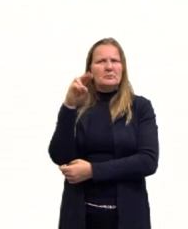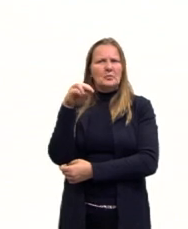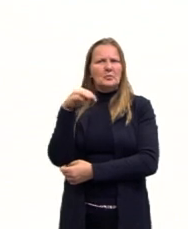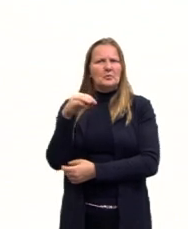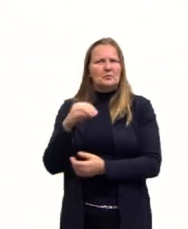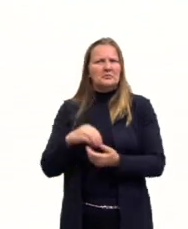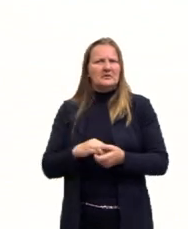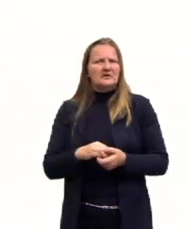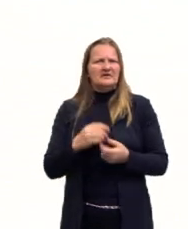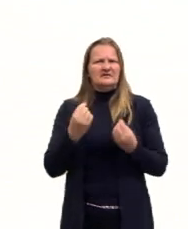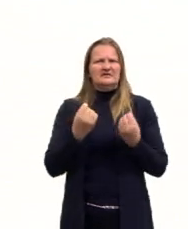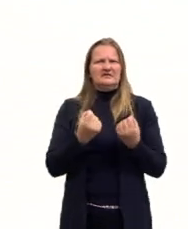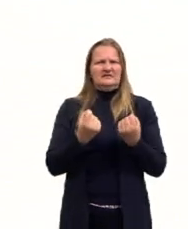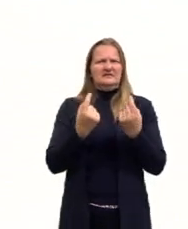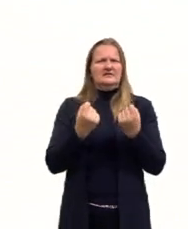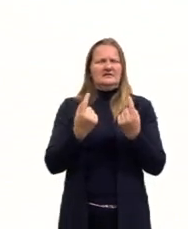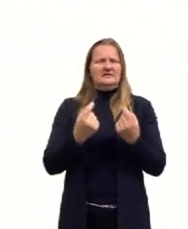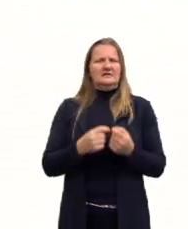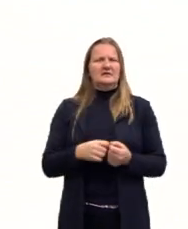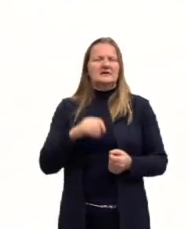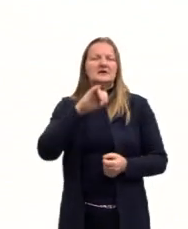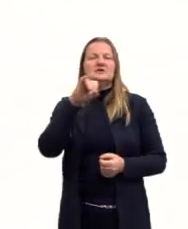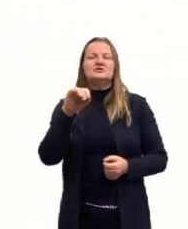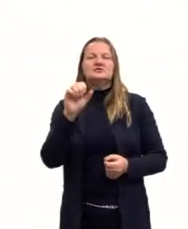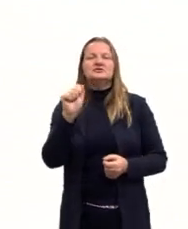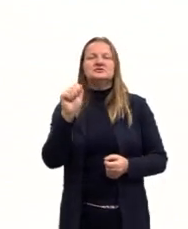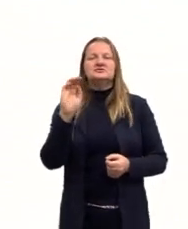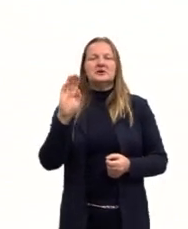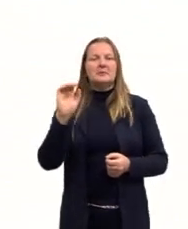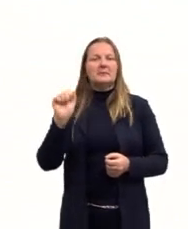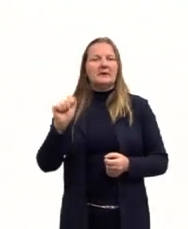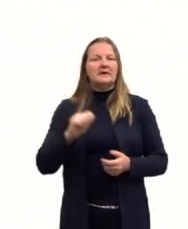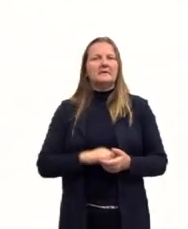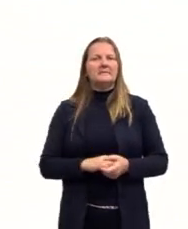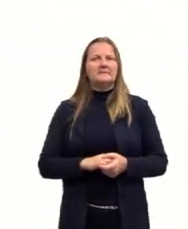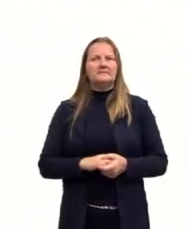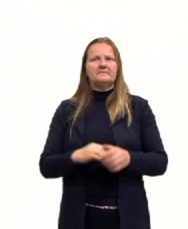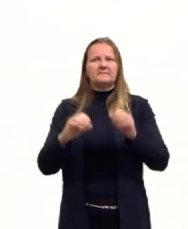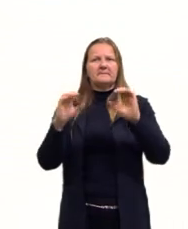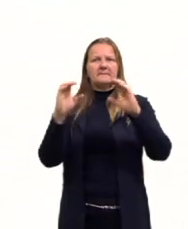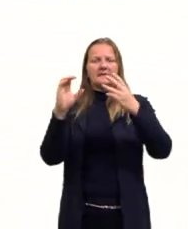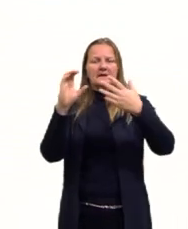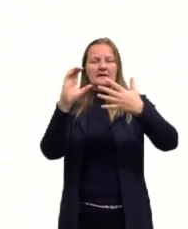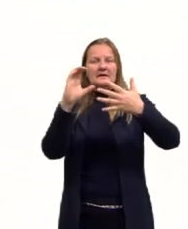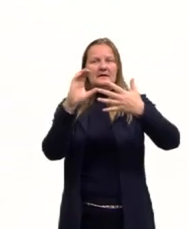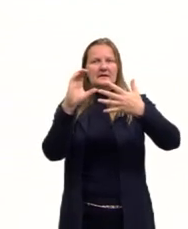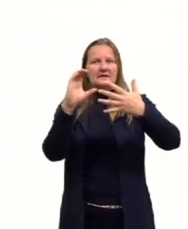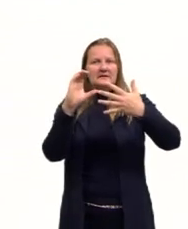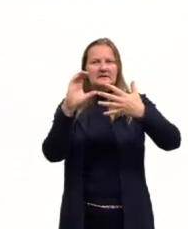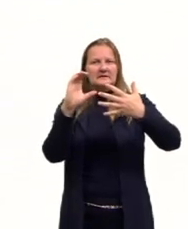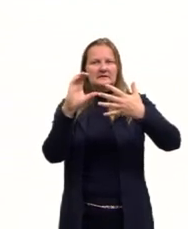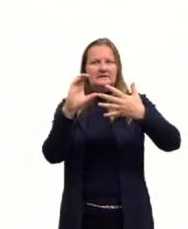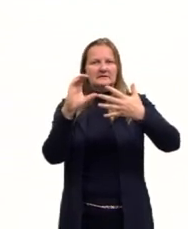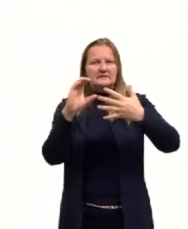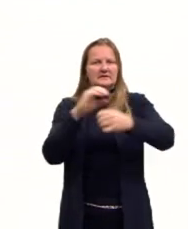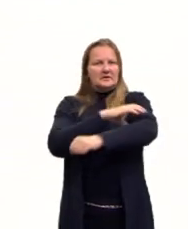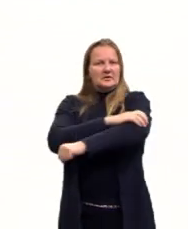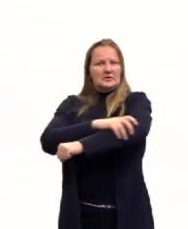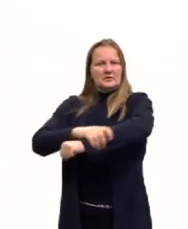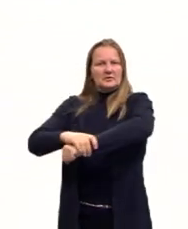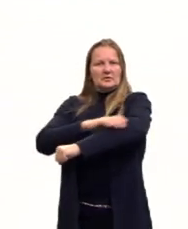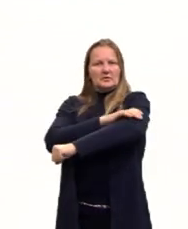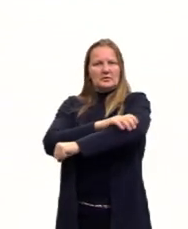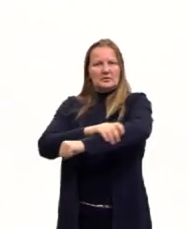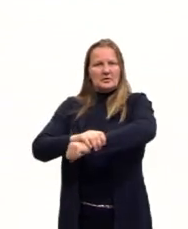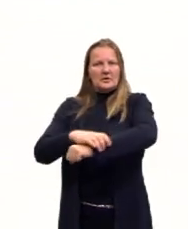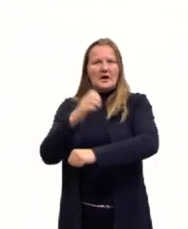cuja bar né que é uma comida típica eu acredito que seja você abóboras mas olha